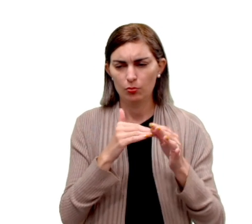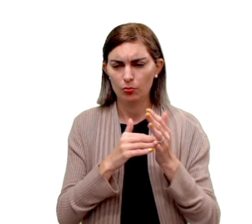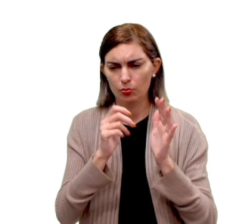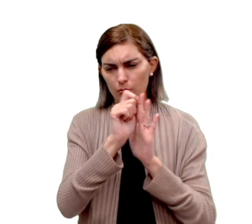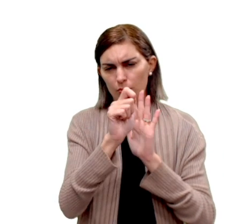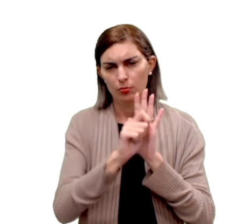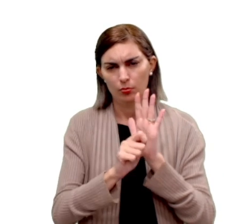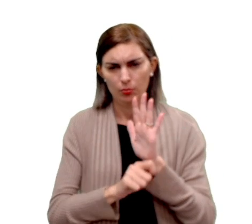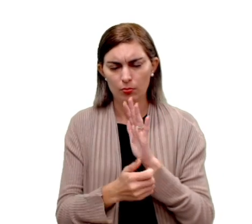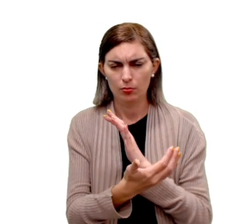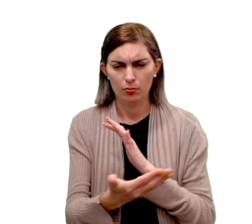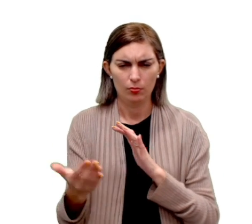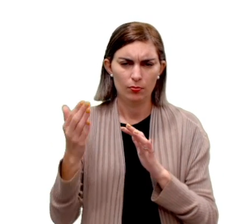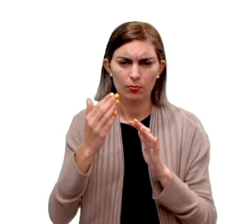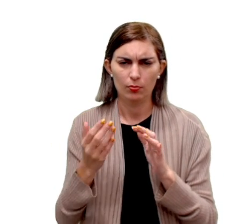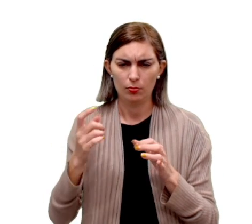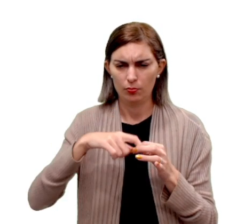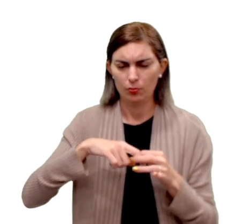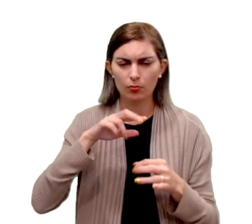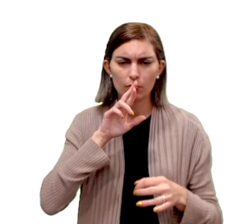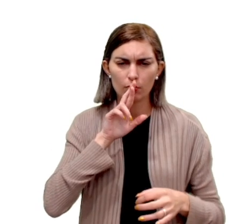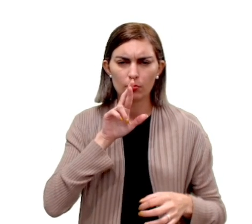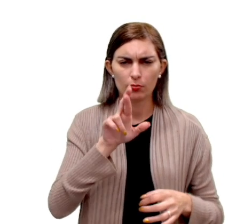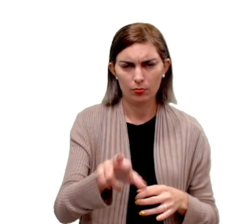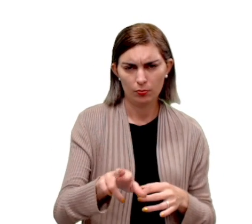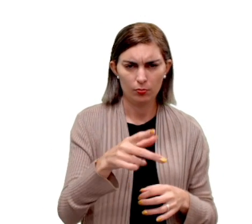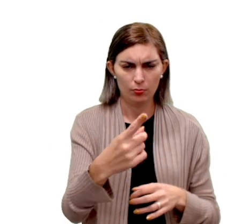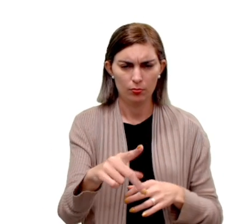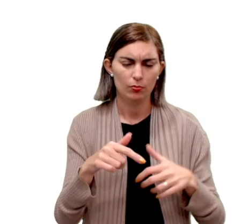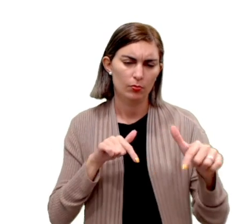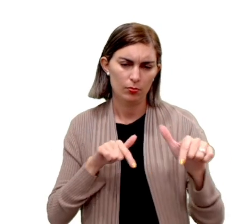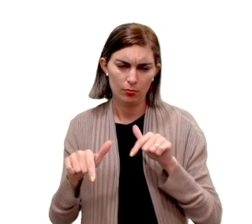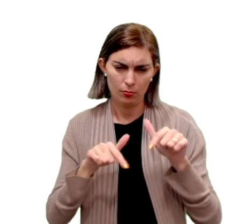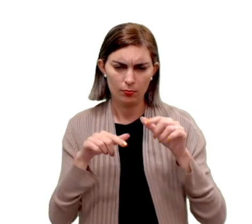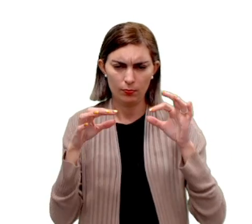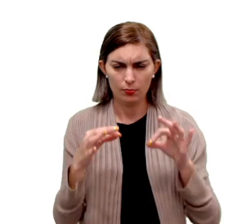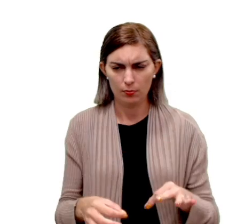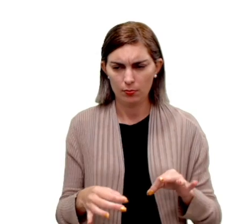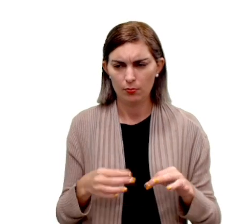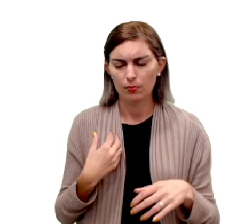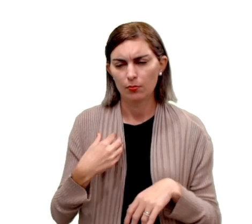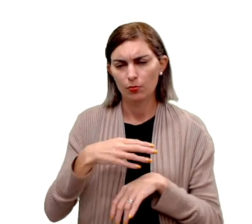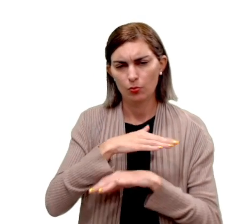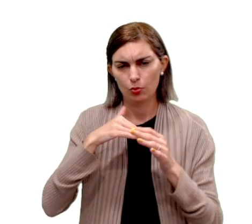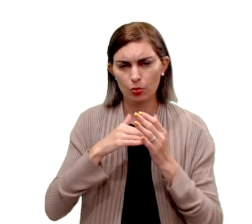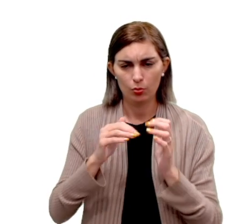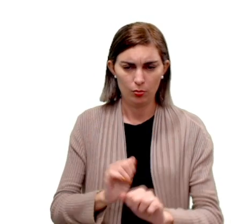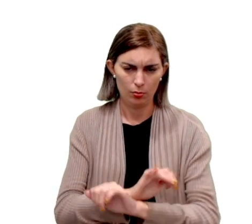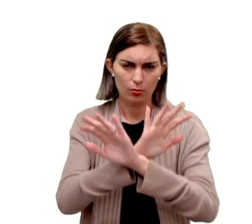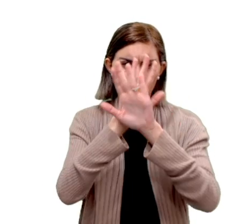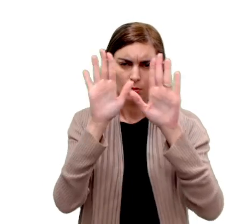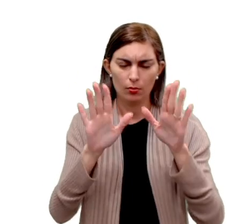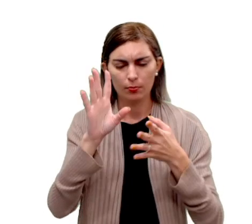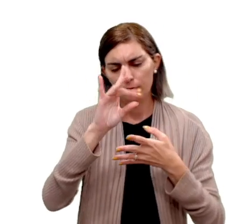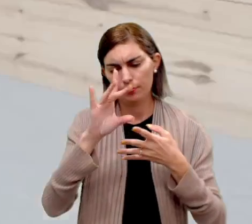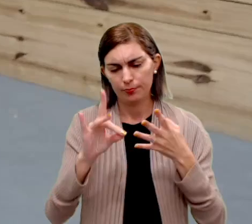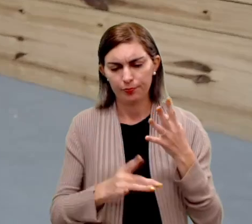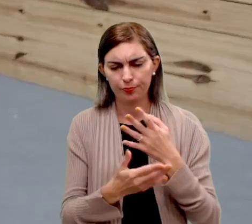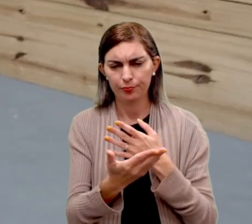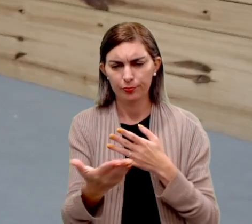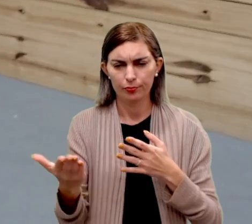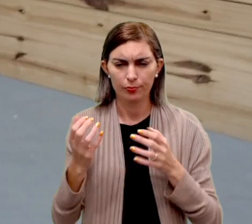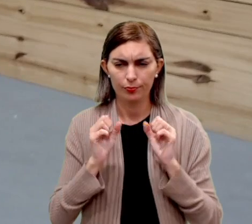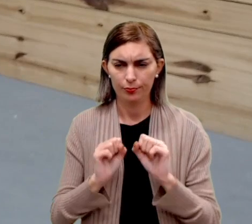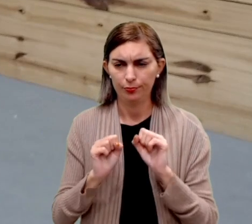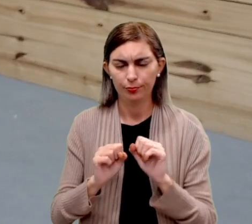aí para que você possa voltar e responder a sua atividade, tá certo? Deixei tudo bem claro, bem detalhado para que você